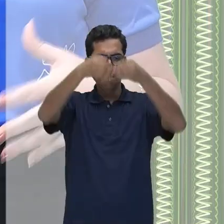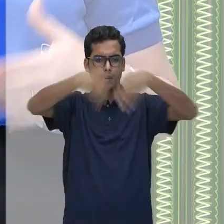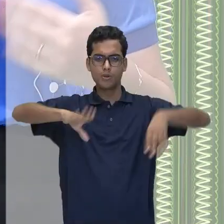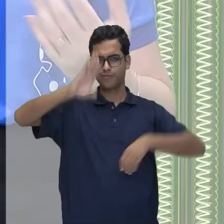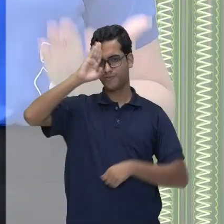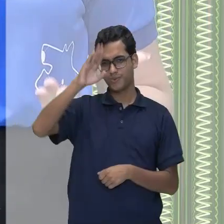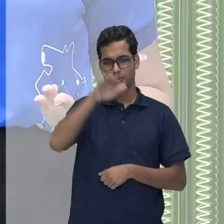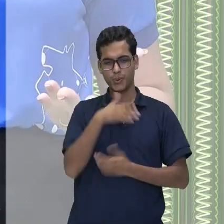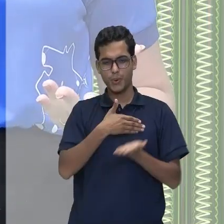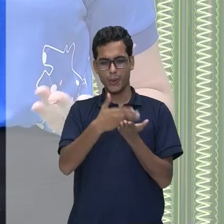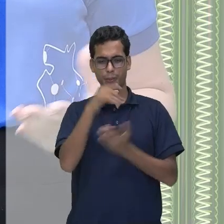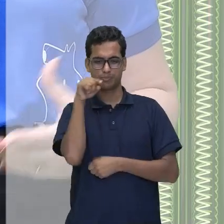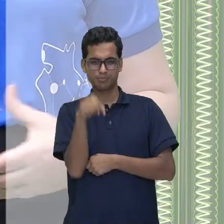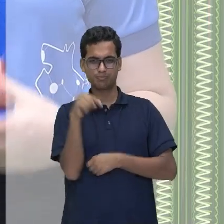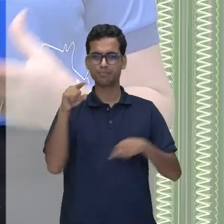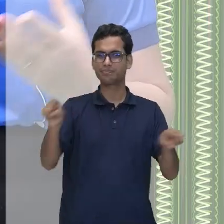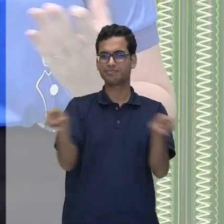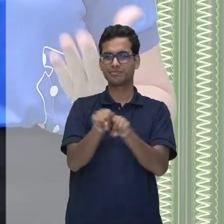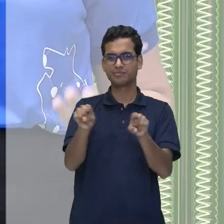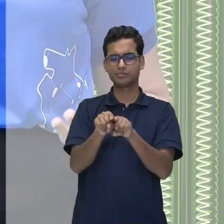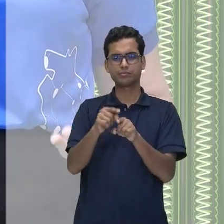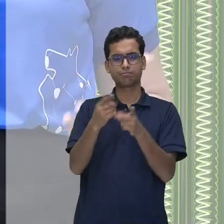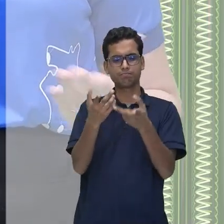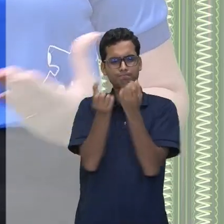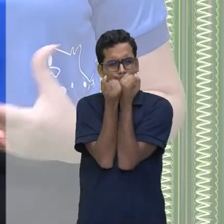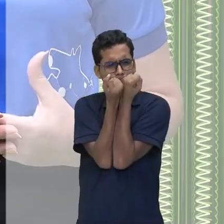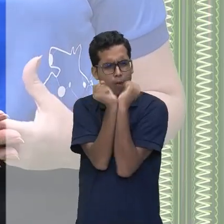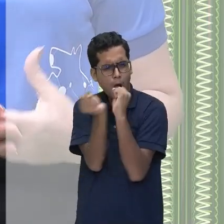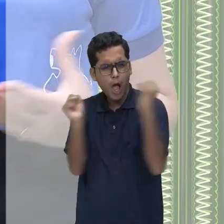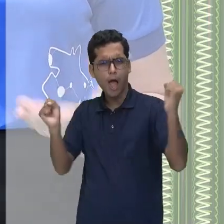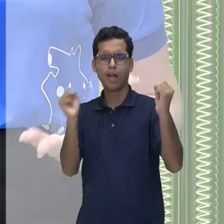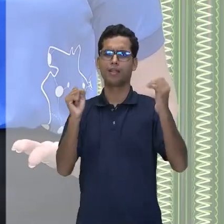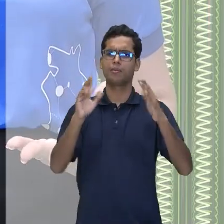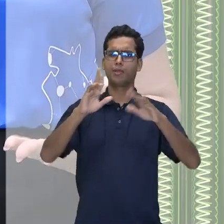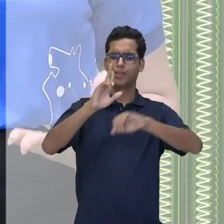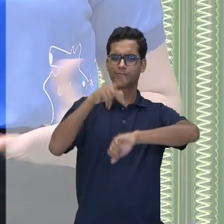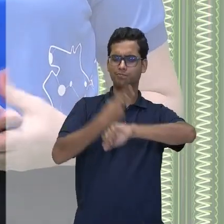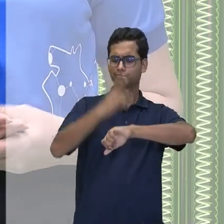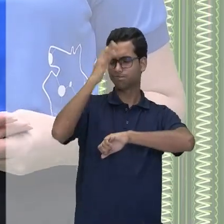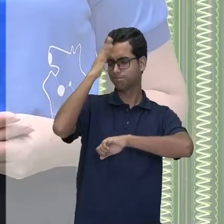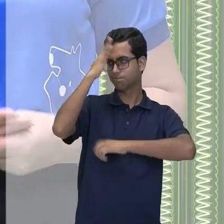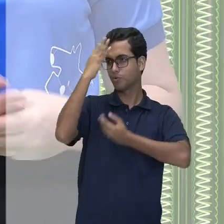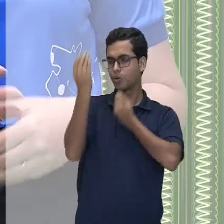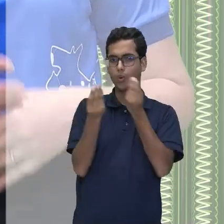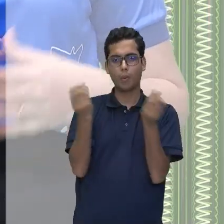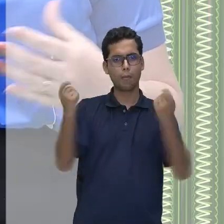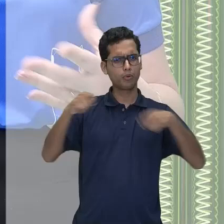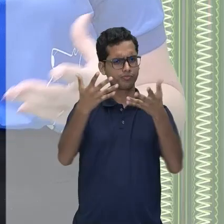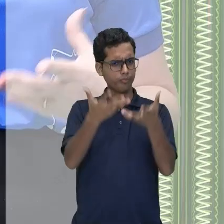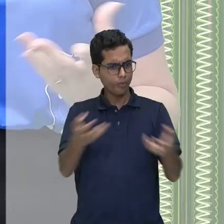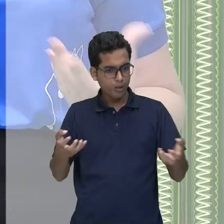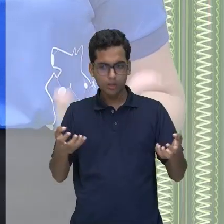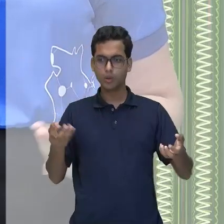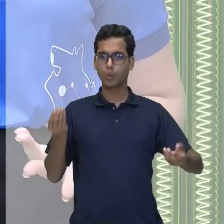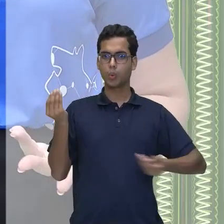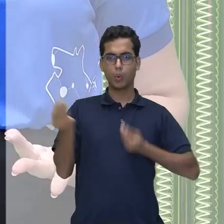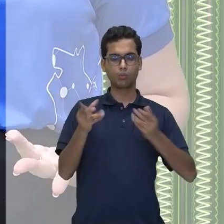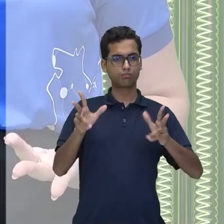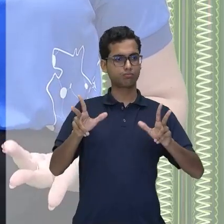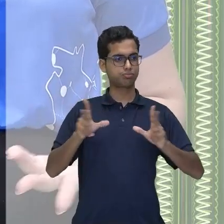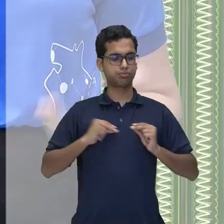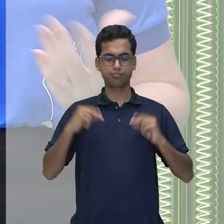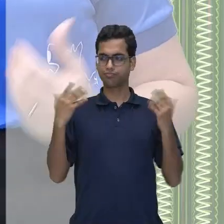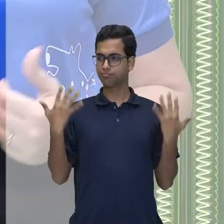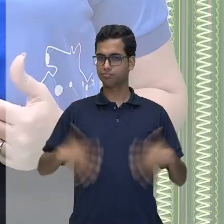anteriormente era tão abundante e talvez você nunca imaginou que um rio tão grande pudesse secar, né, de uma forma tão